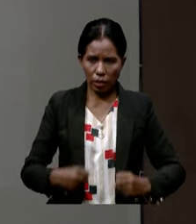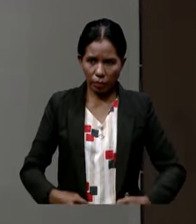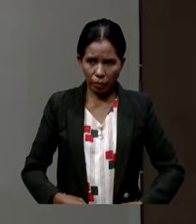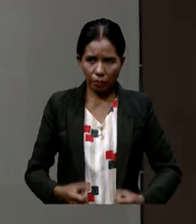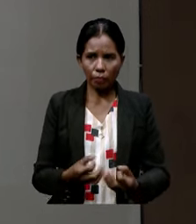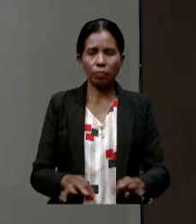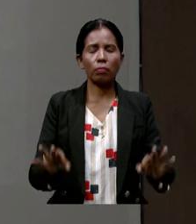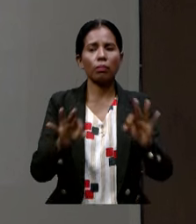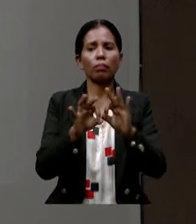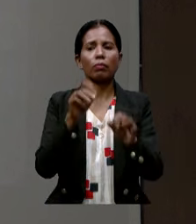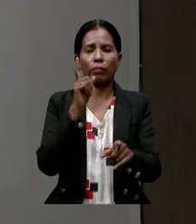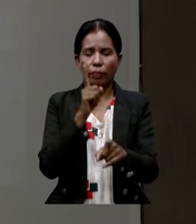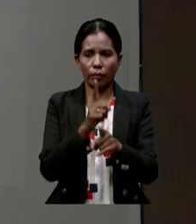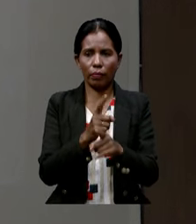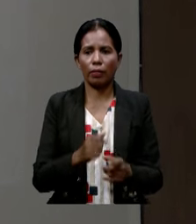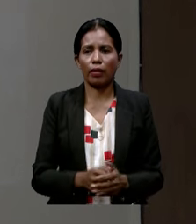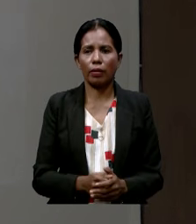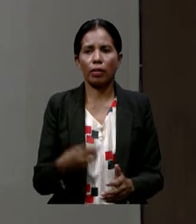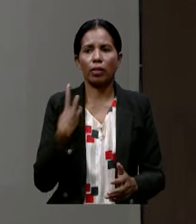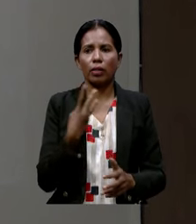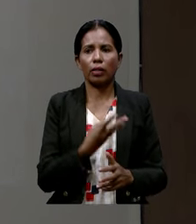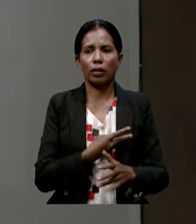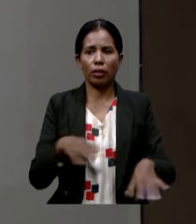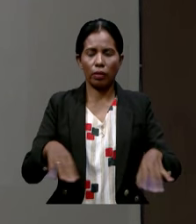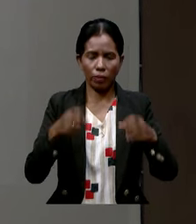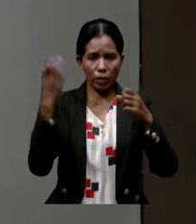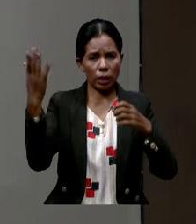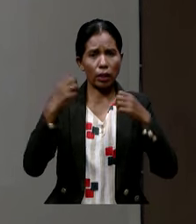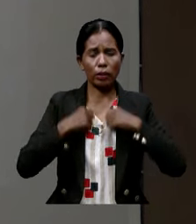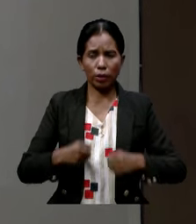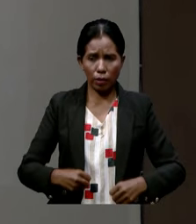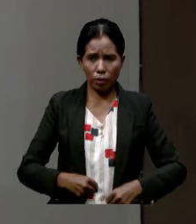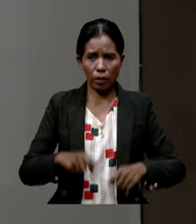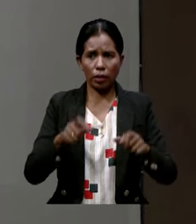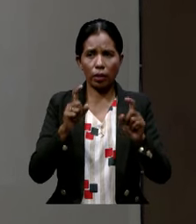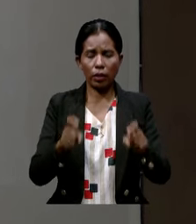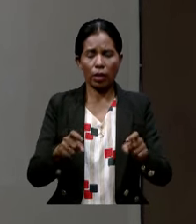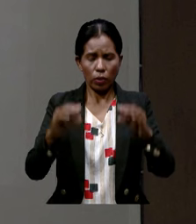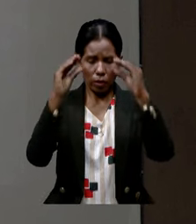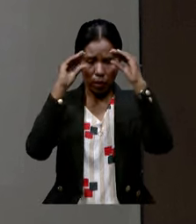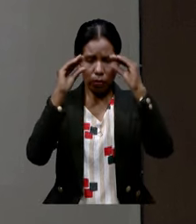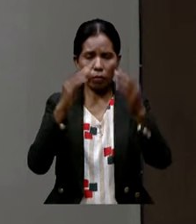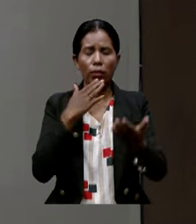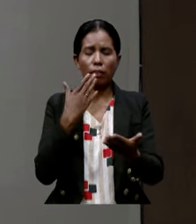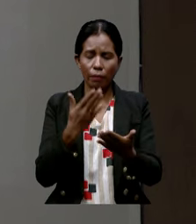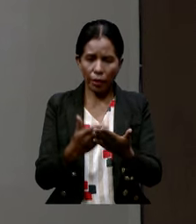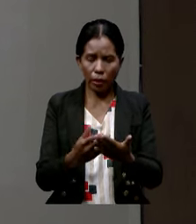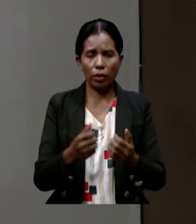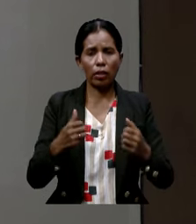ki importante ita serviço e a saúde ne tem que dedicação. Tem que ho